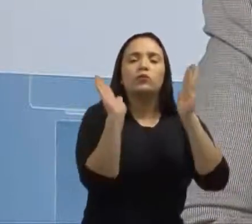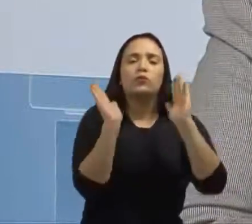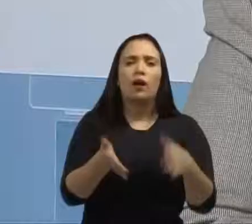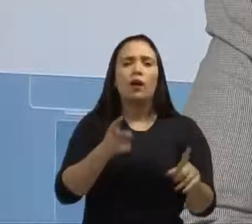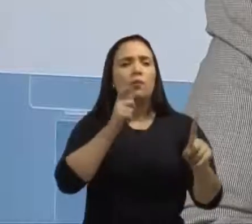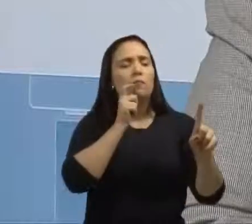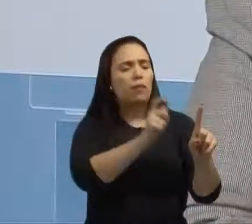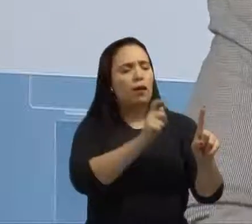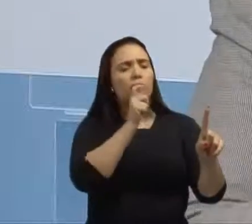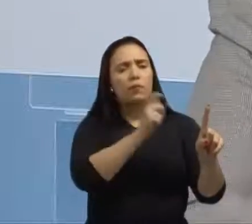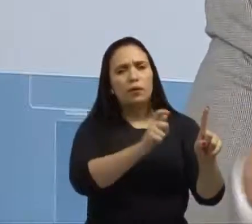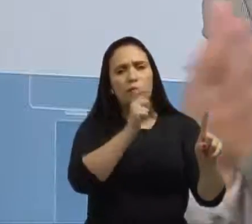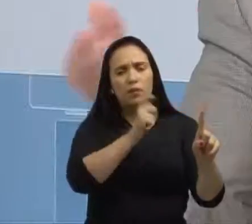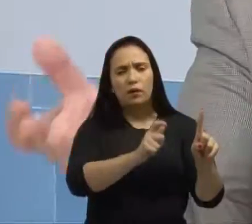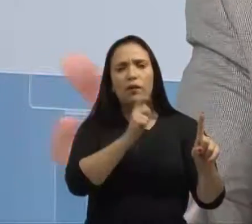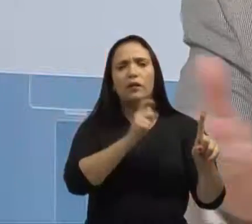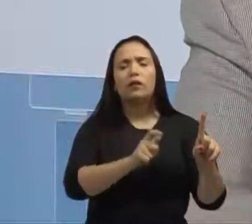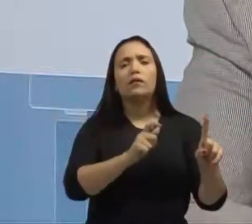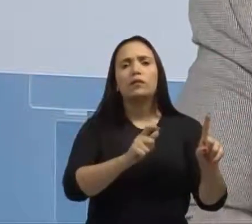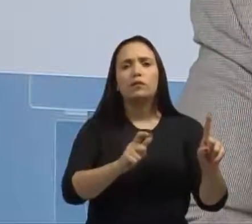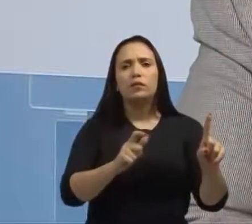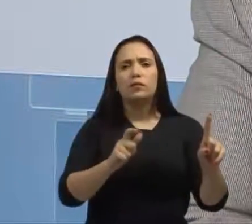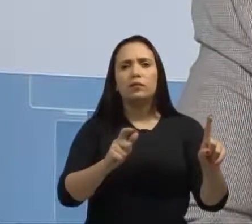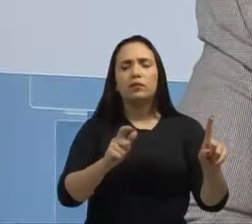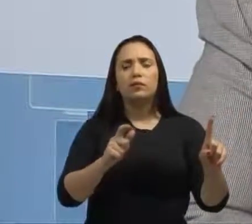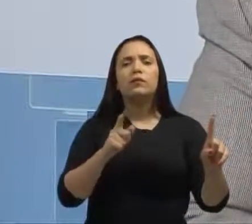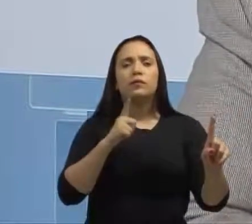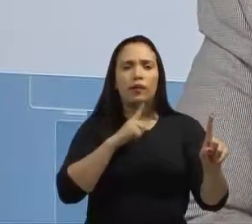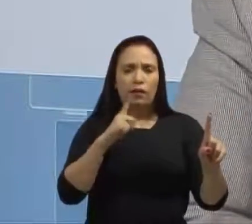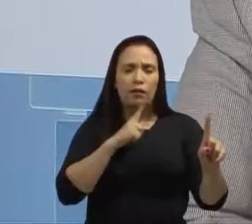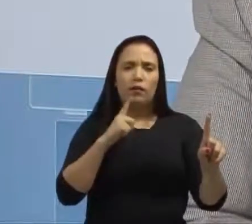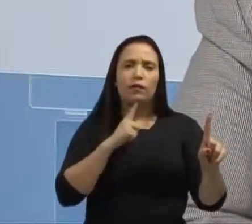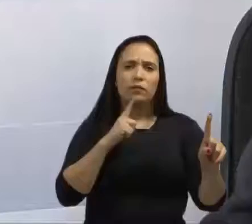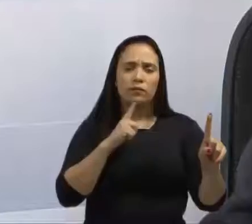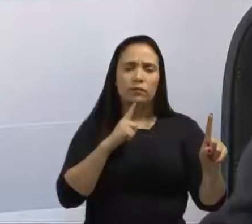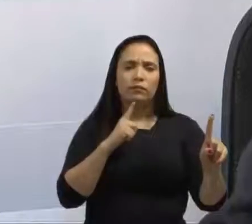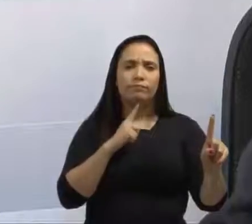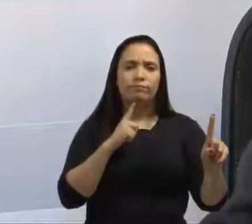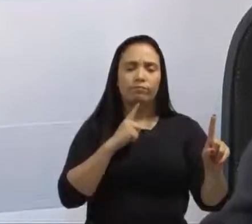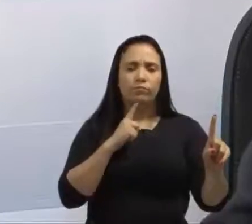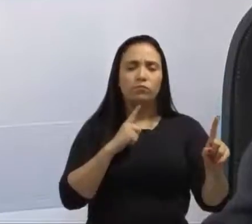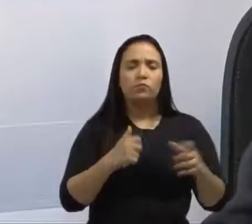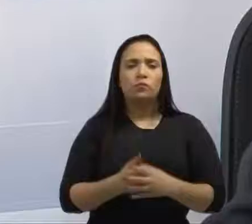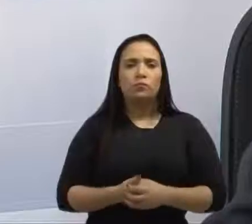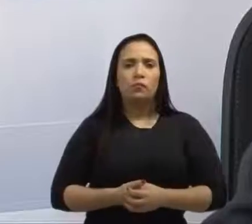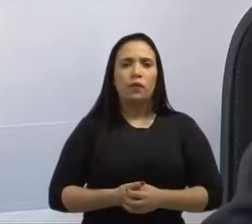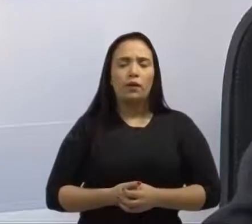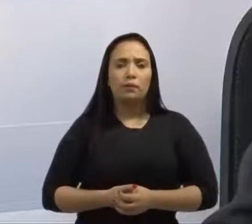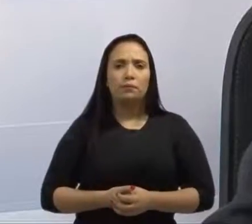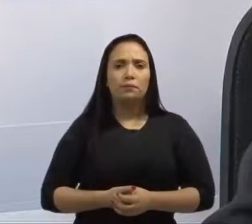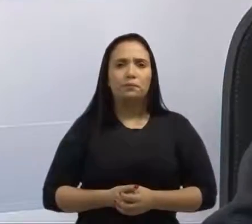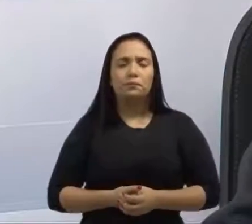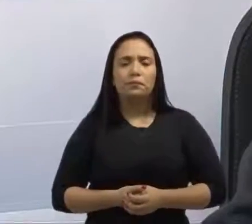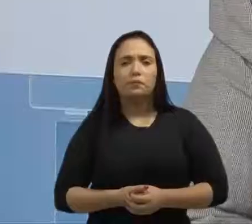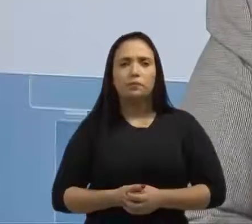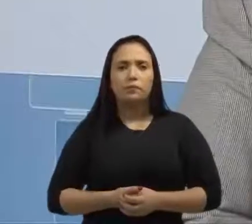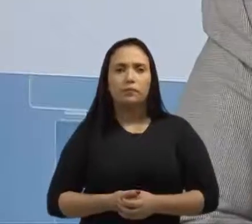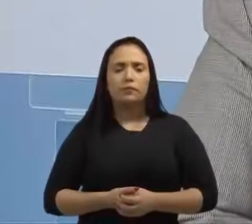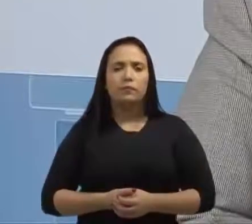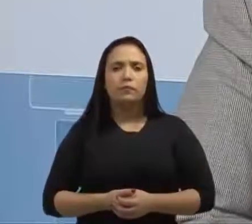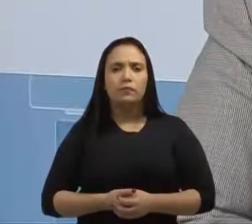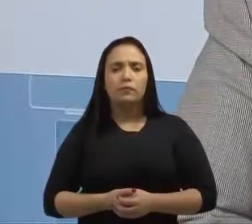Joás Batista, um bandido, e outro pelo próprio Ciro. Ciro chamou na época que ele... Chefe de gangue. Chefe de gangue. Pois é,